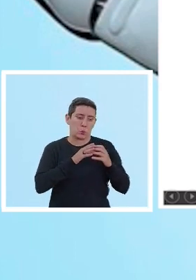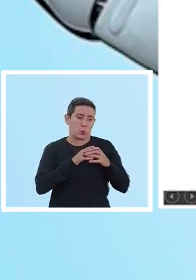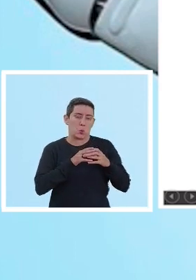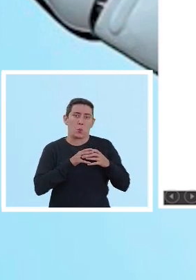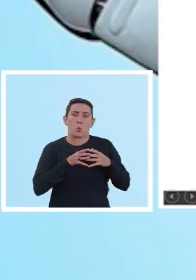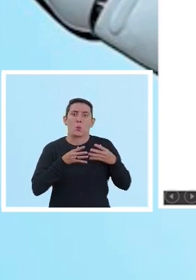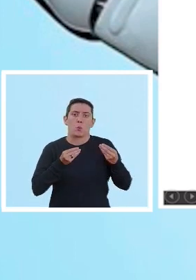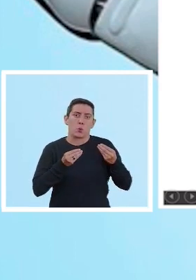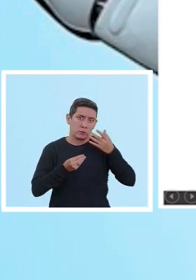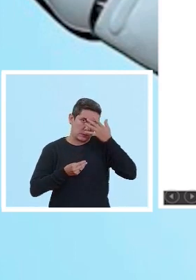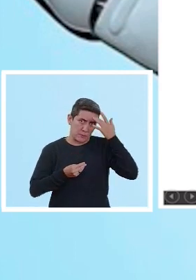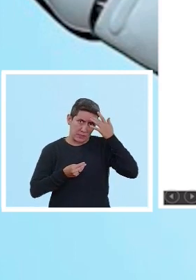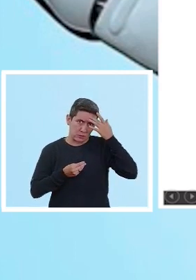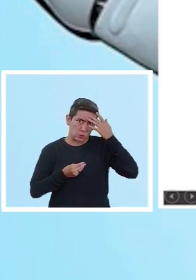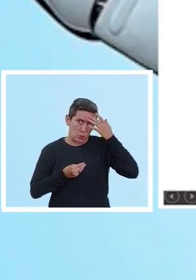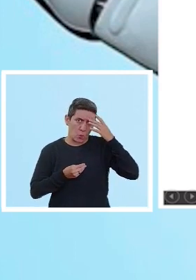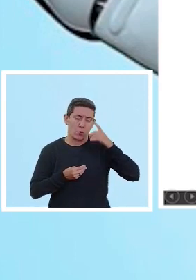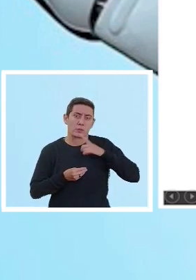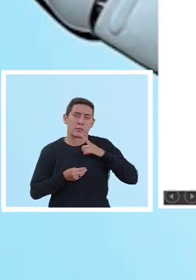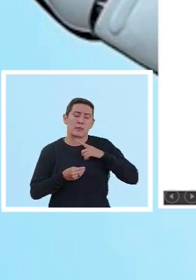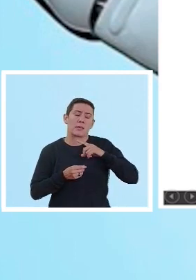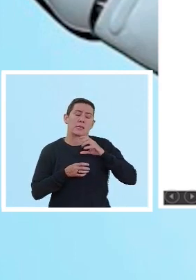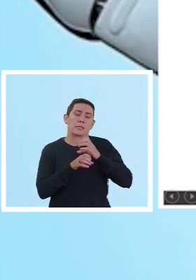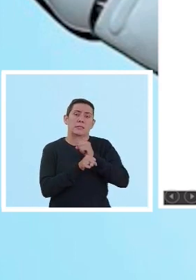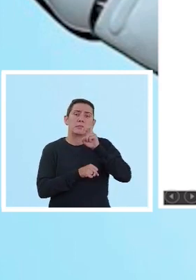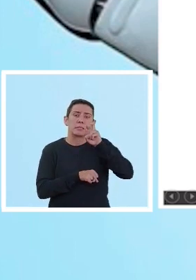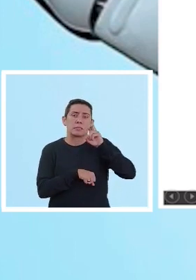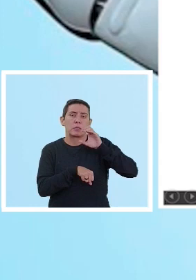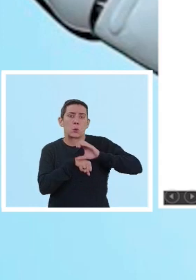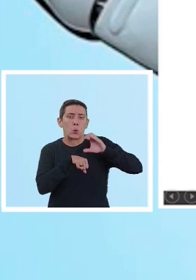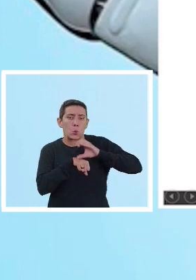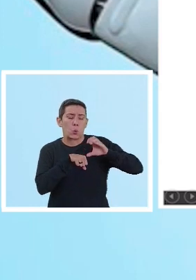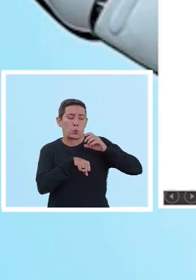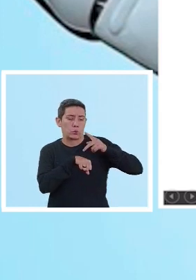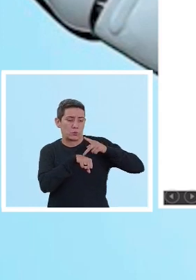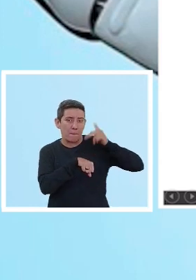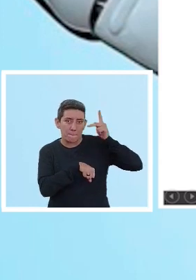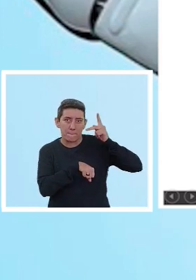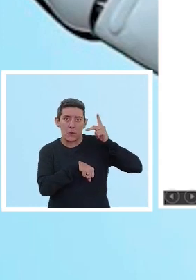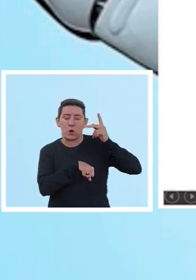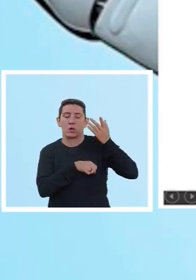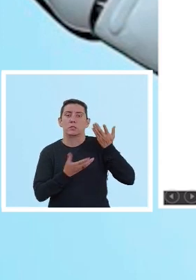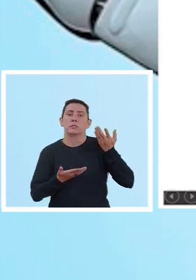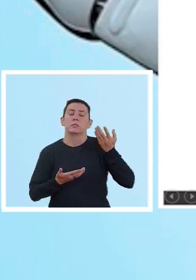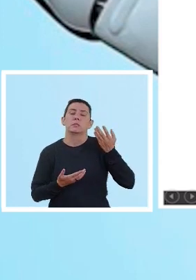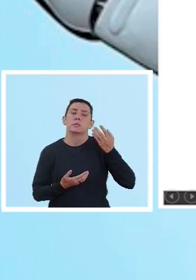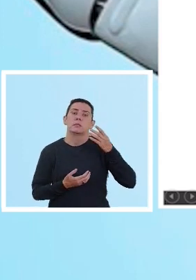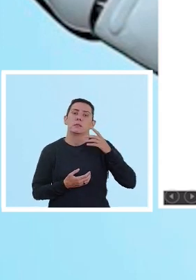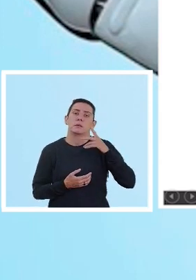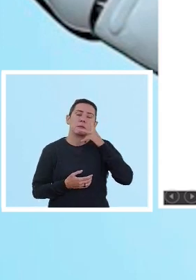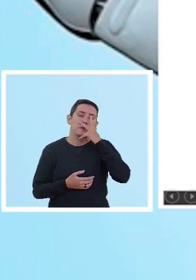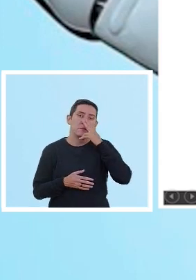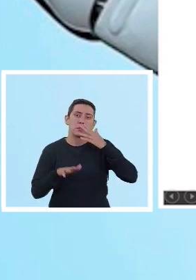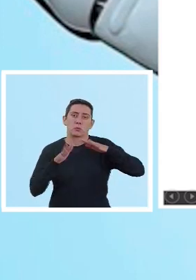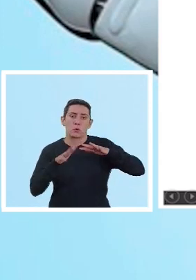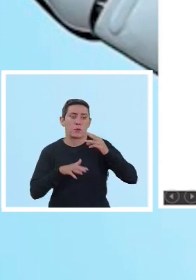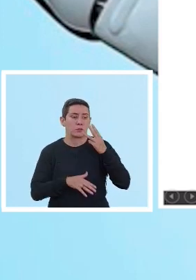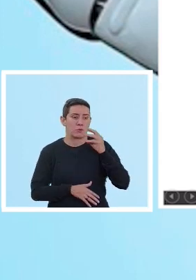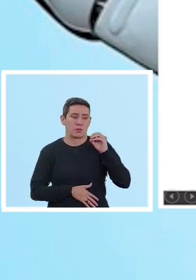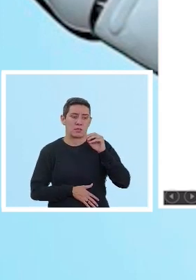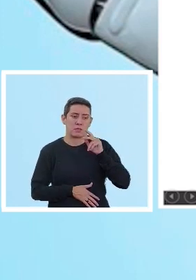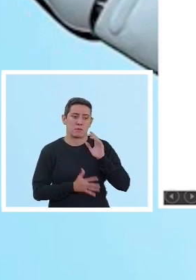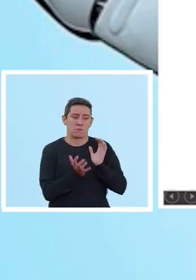com envolvem 55 cursos da graduação né da pós-graduação e cerca de 30